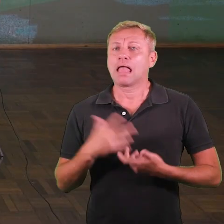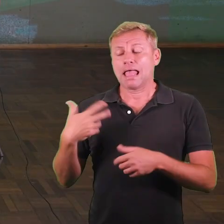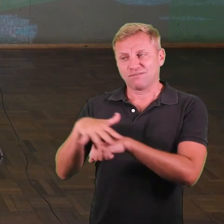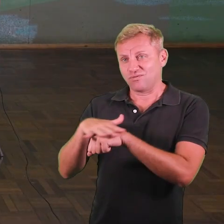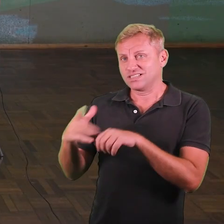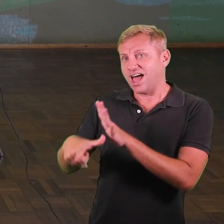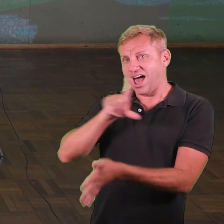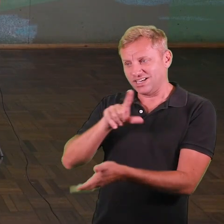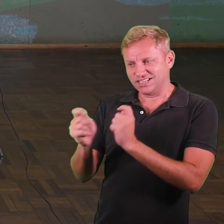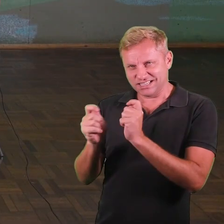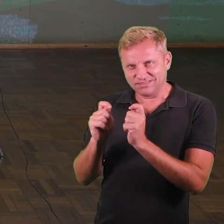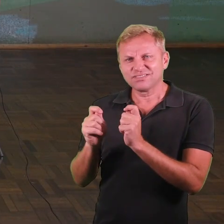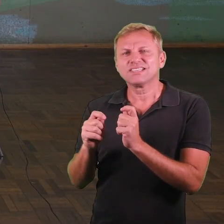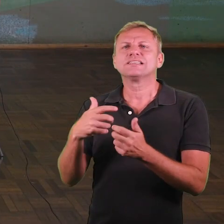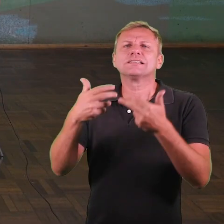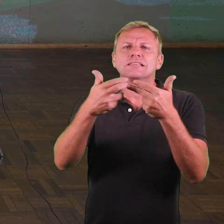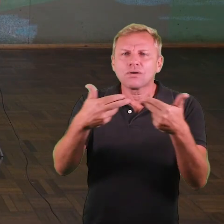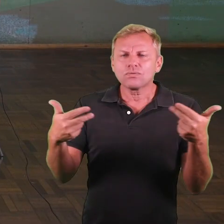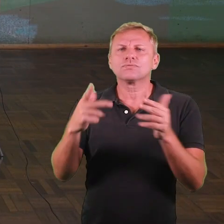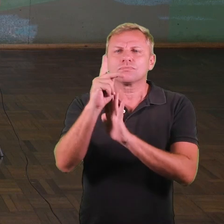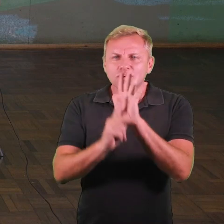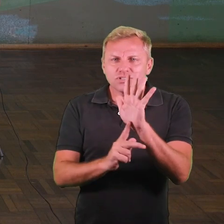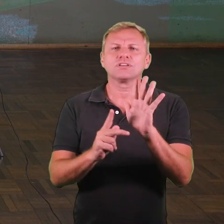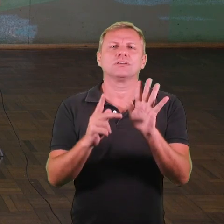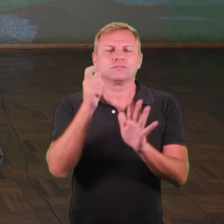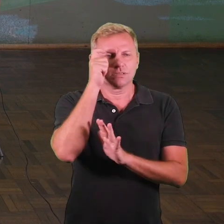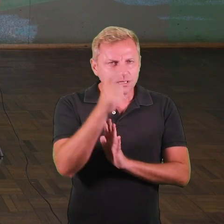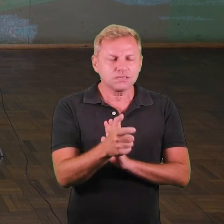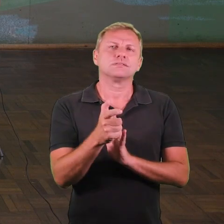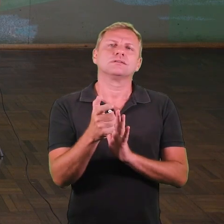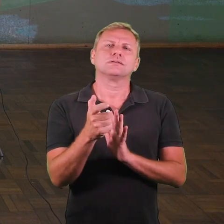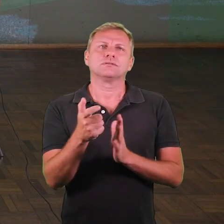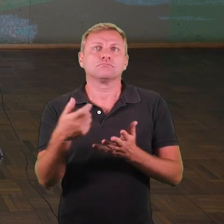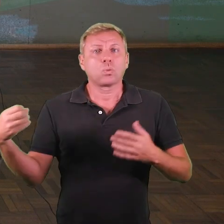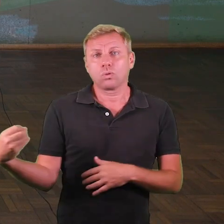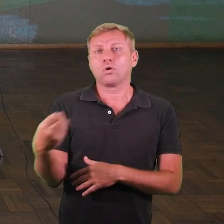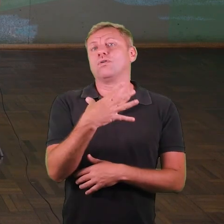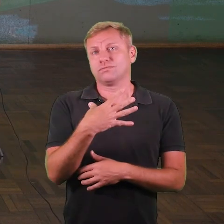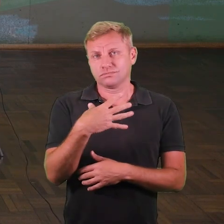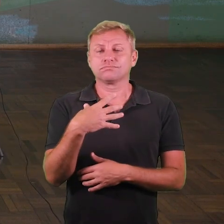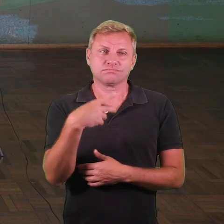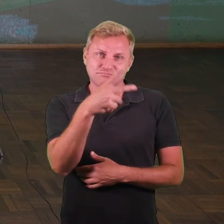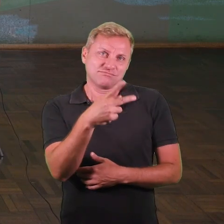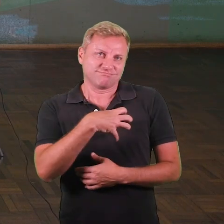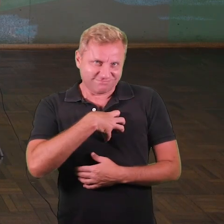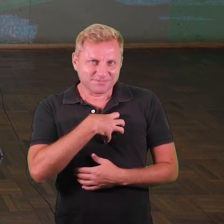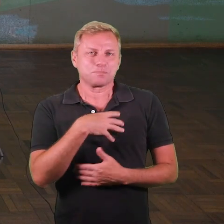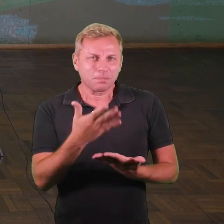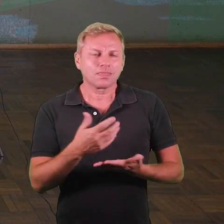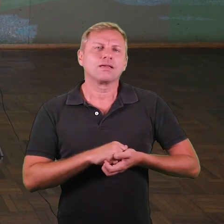antes da entrevista, né? Alguns projetos interessantes, inovadores também na sua avaliação,